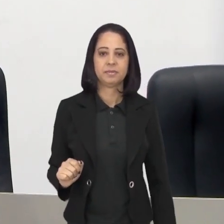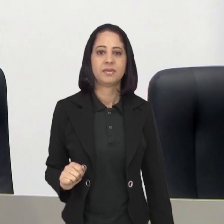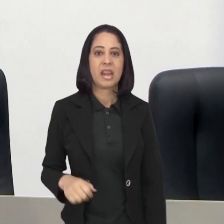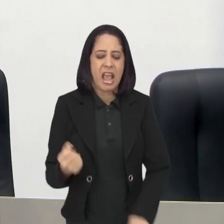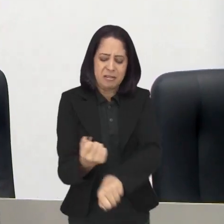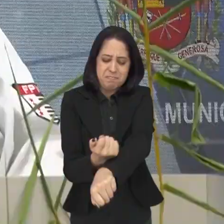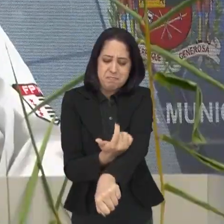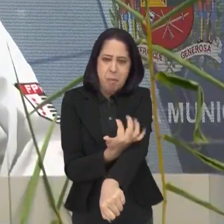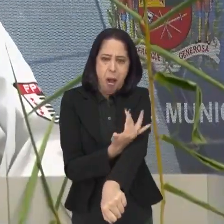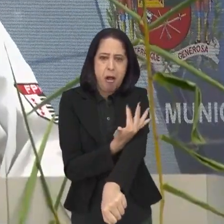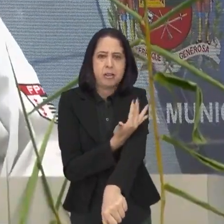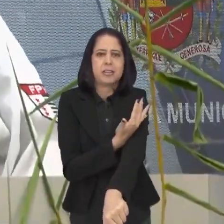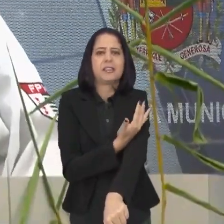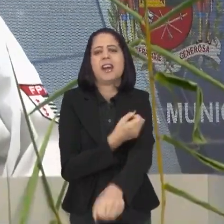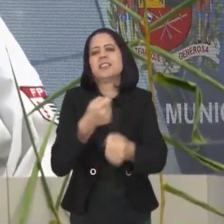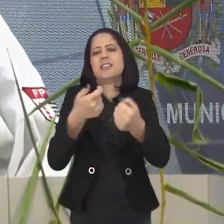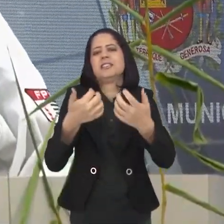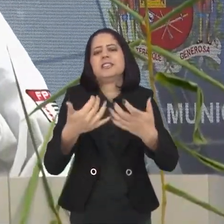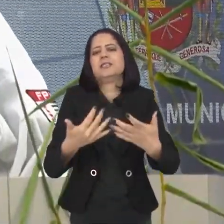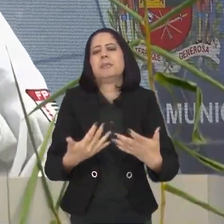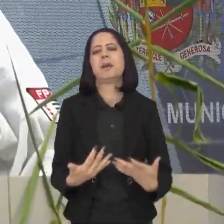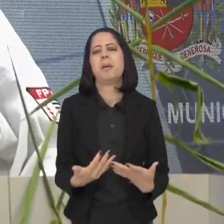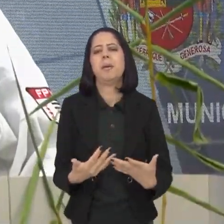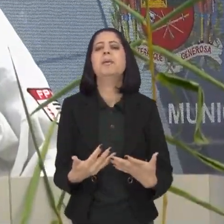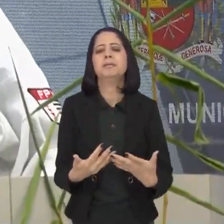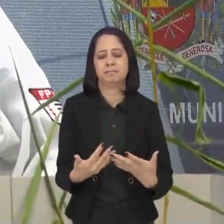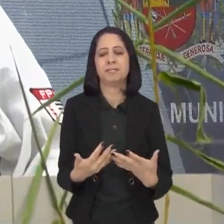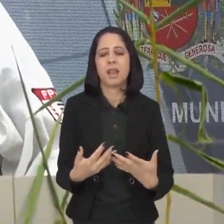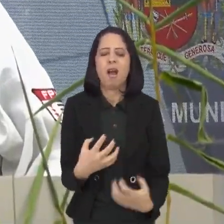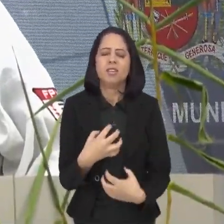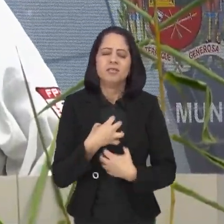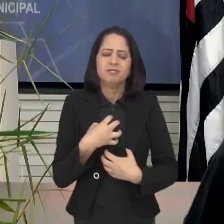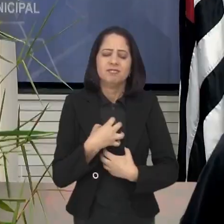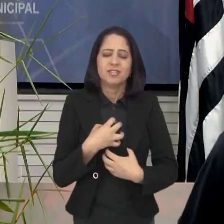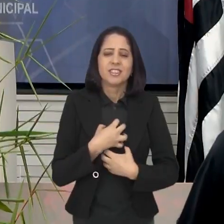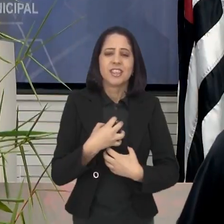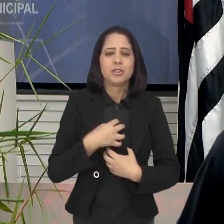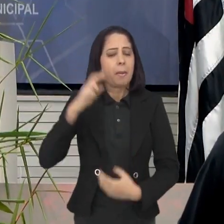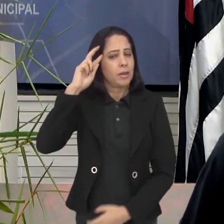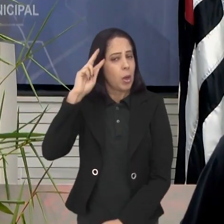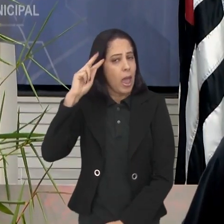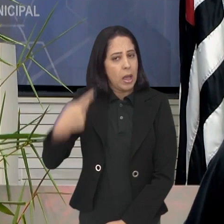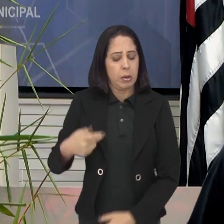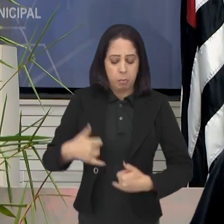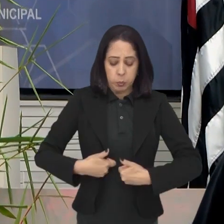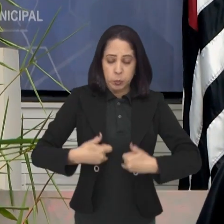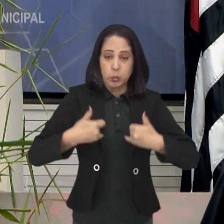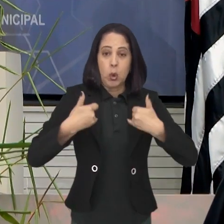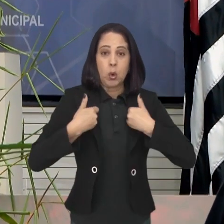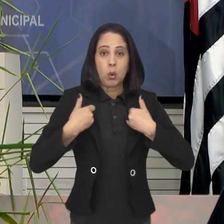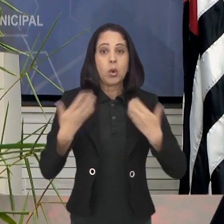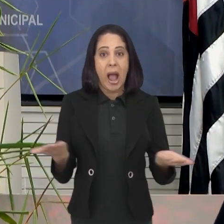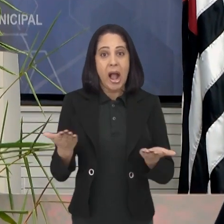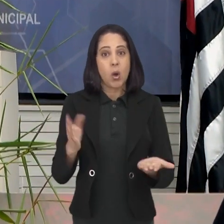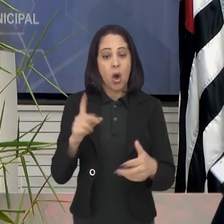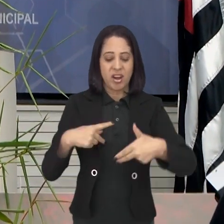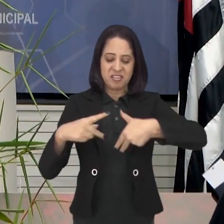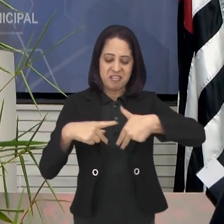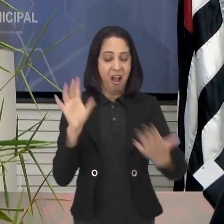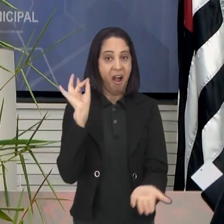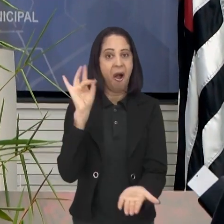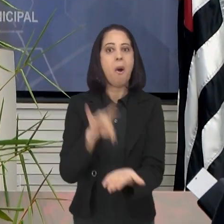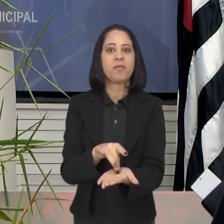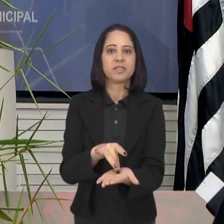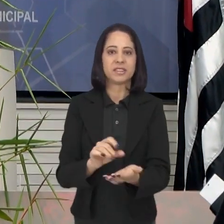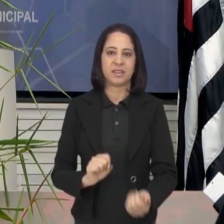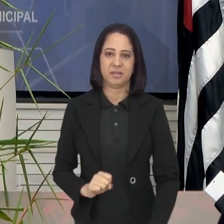cidadão joseense. Muito emocionado, ele definiu em poucas palavras o sentimento de ser reconhecido oficialmente